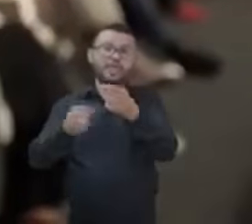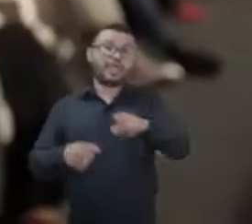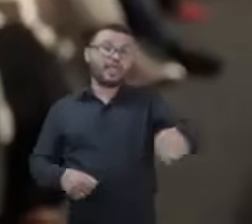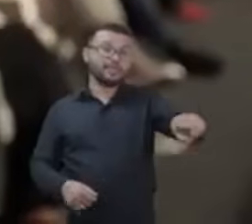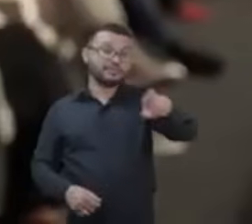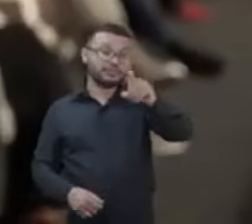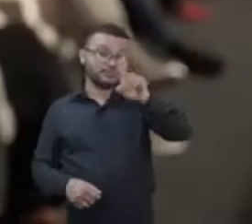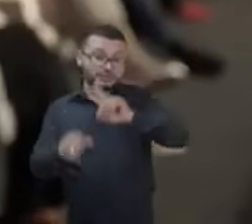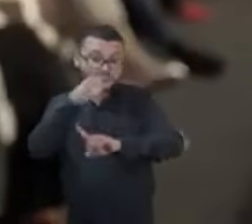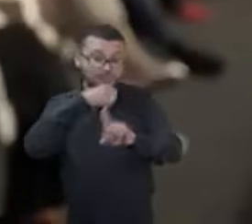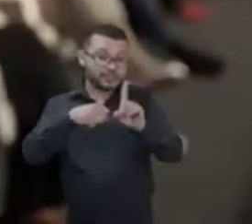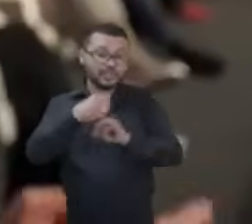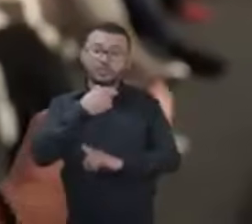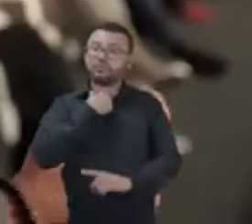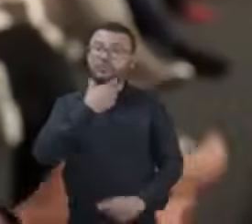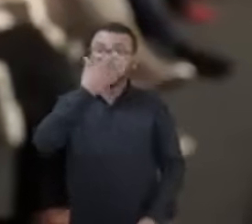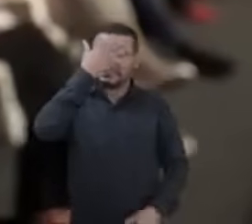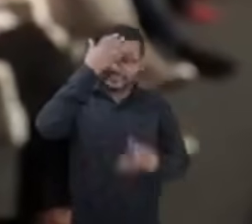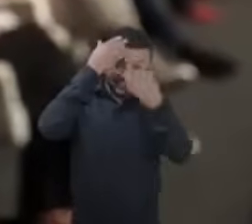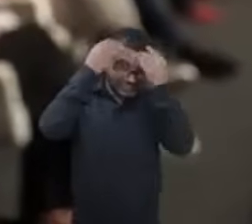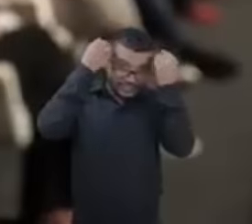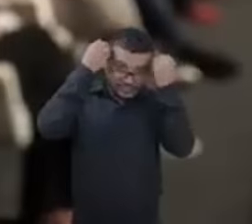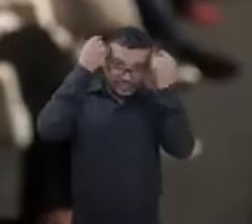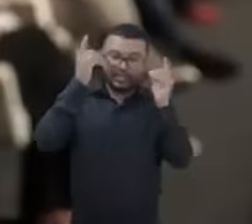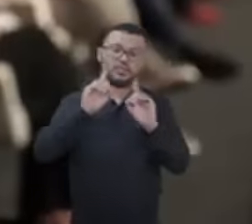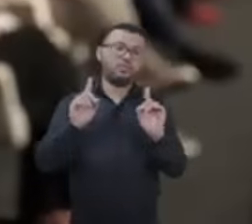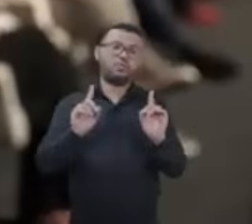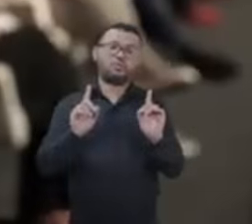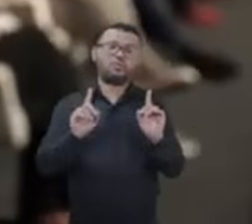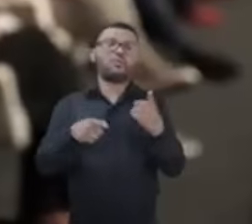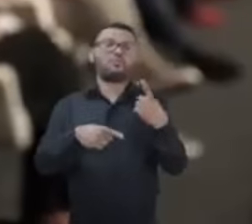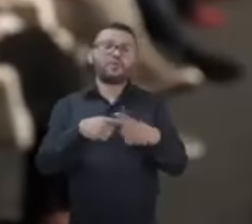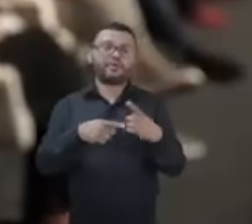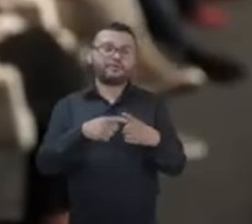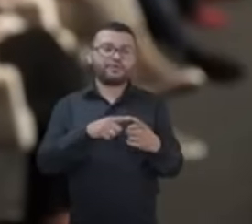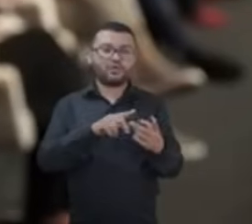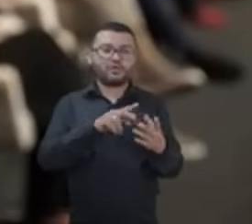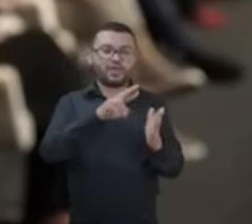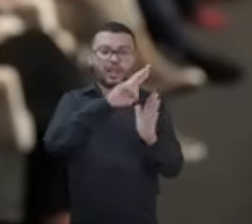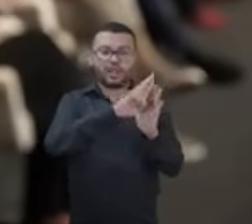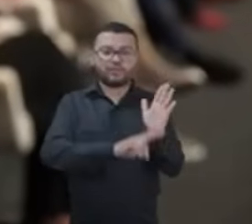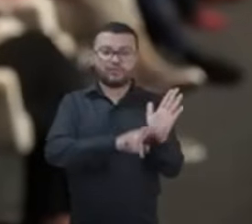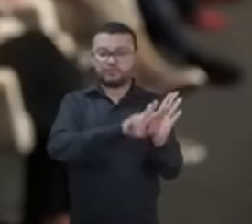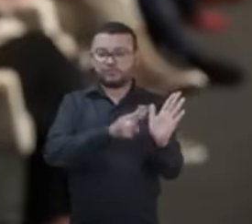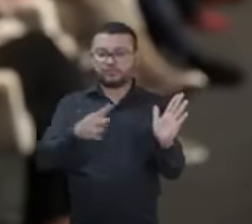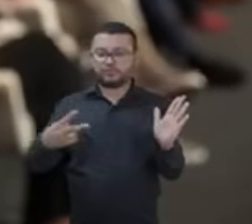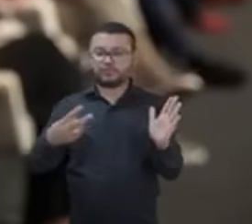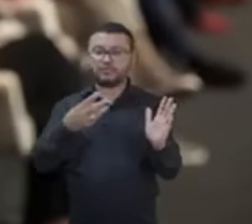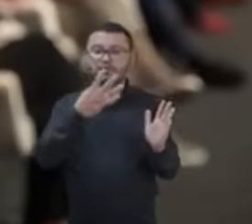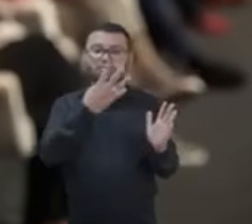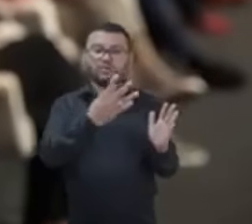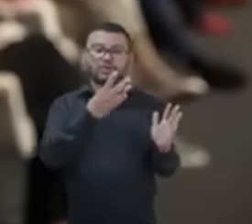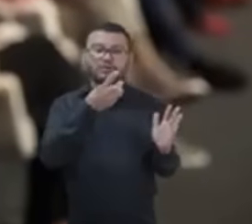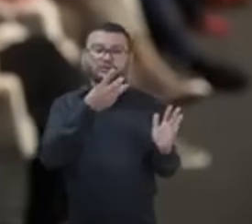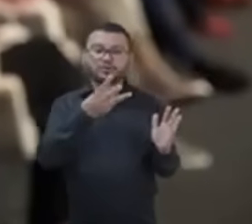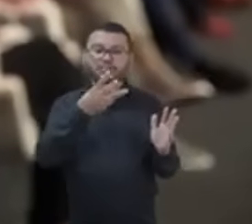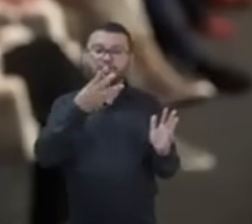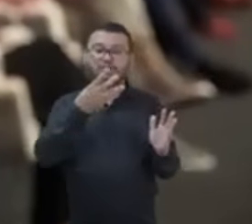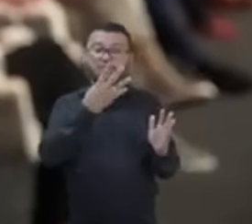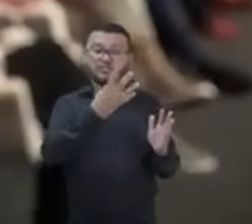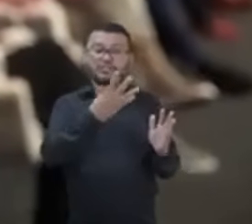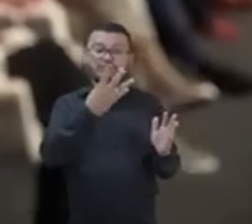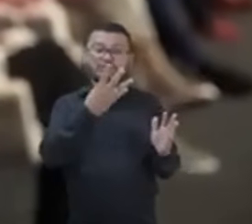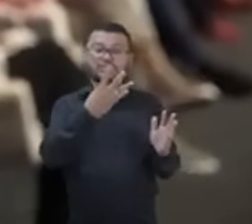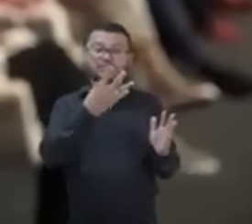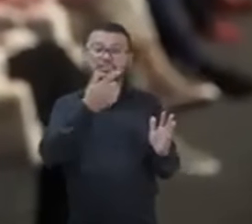esqueça. Que, segundo os relatórios da transição, um rombo de quase 370 bilhões de